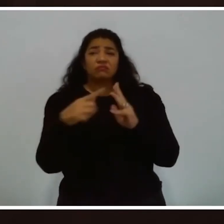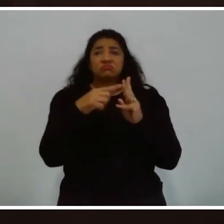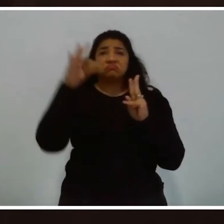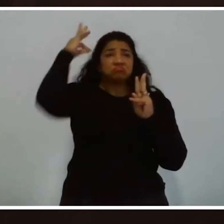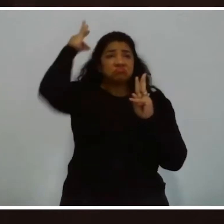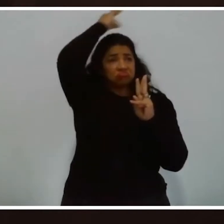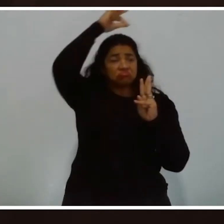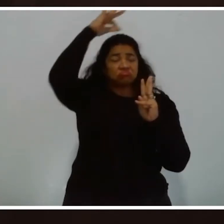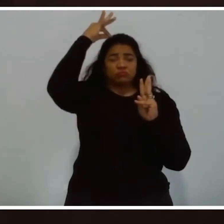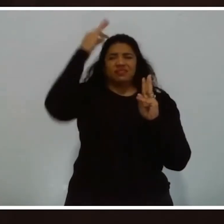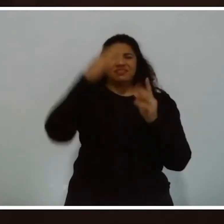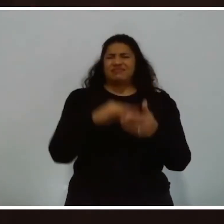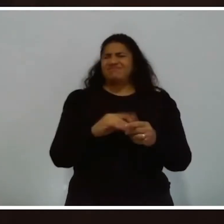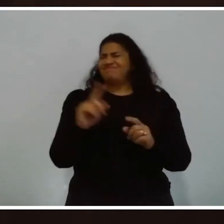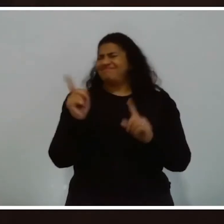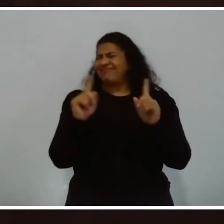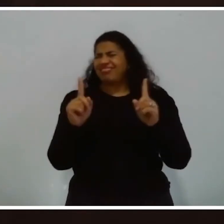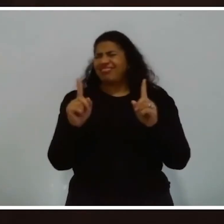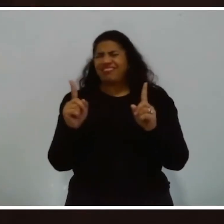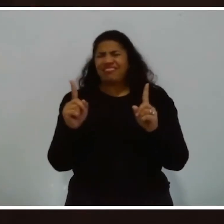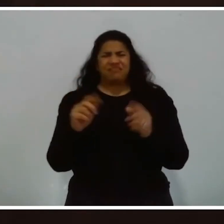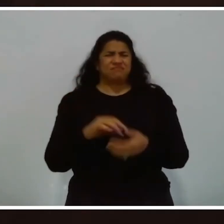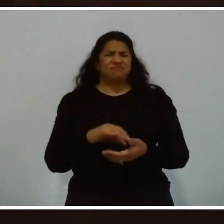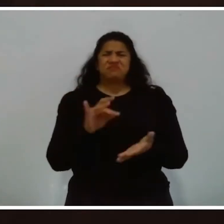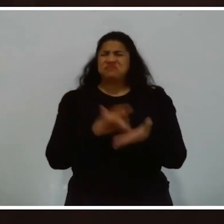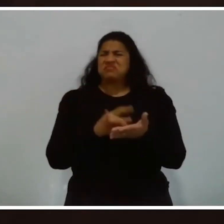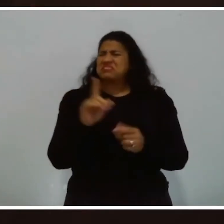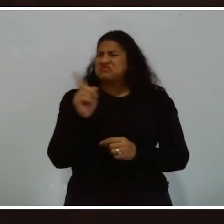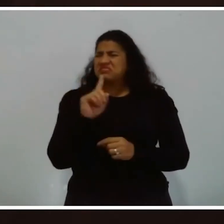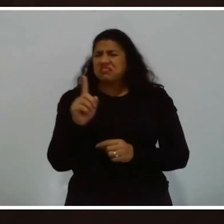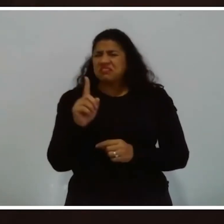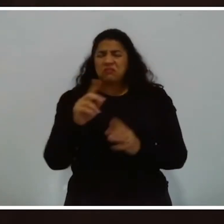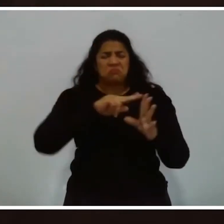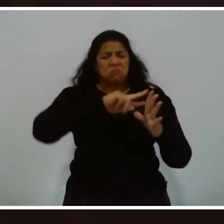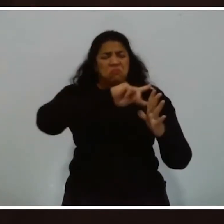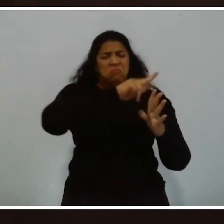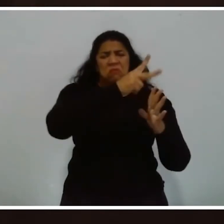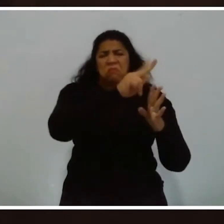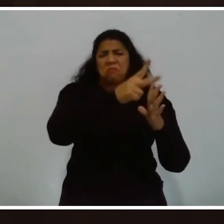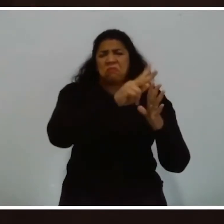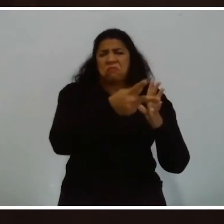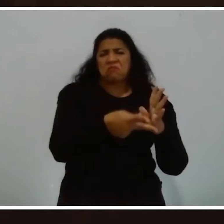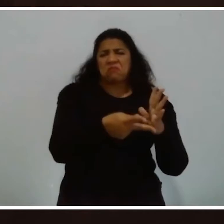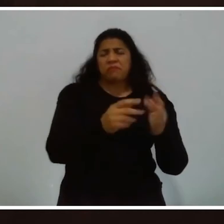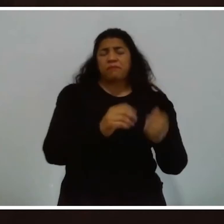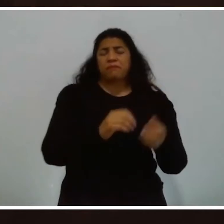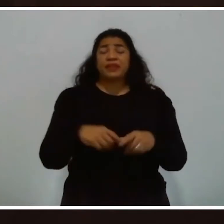Isso é heresia. Porque o Pai, o Filho e o Espírito Santo coexistem ao mesmo tempo.